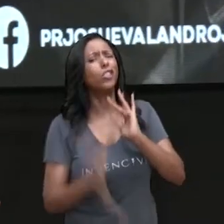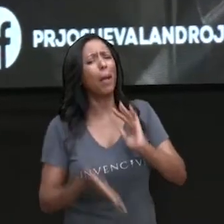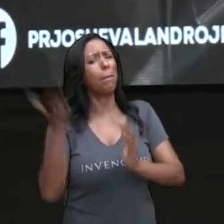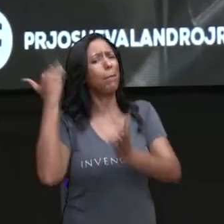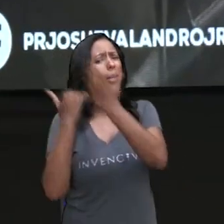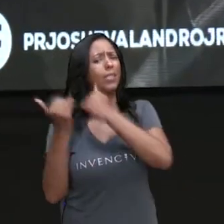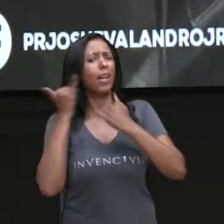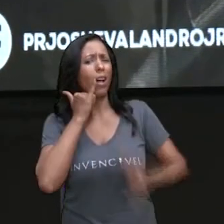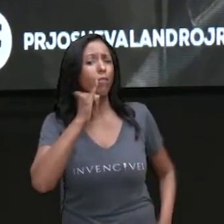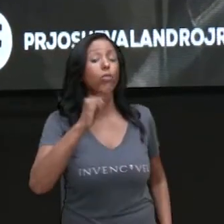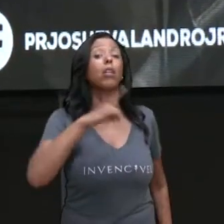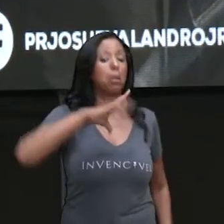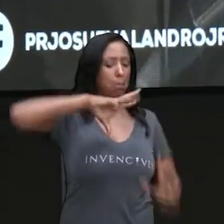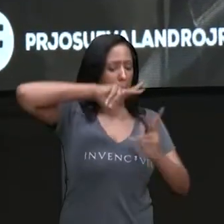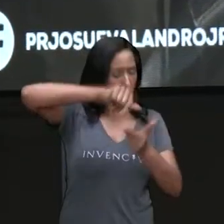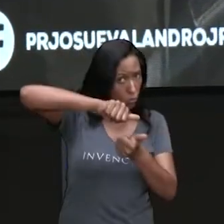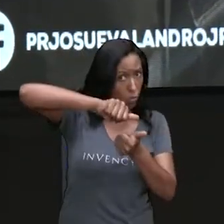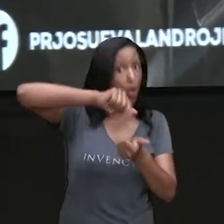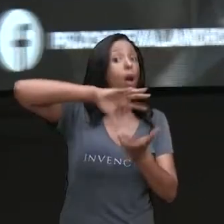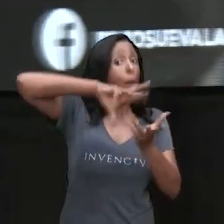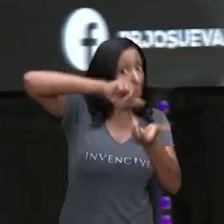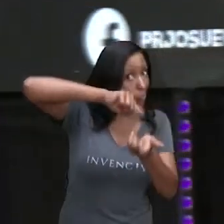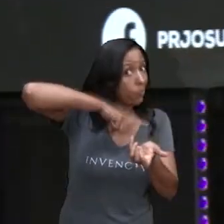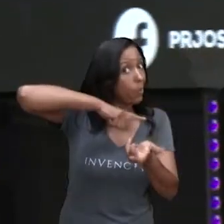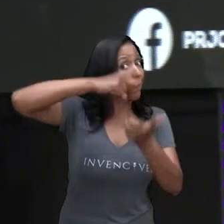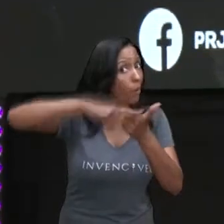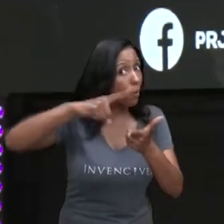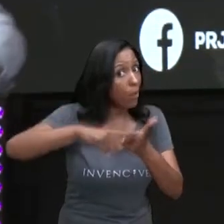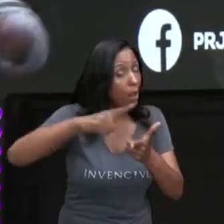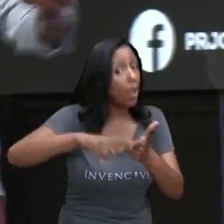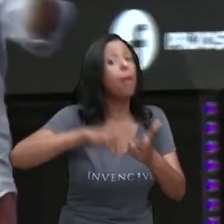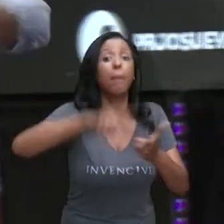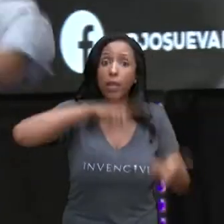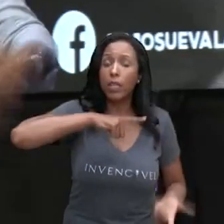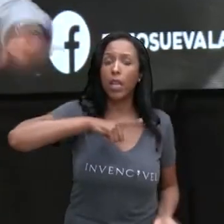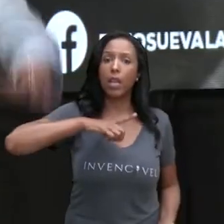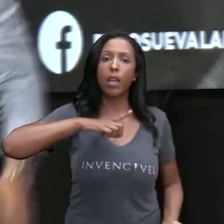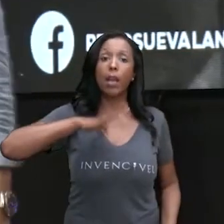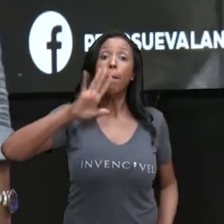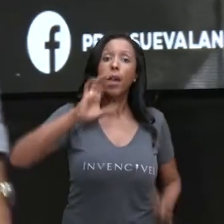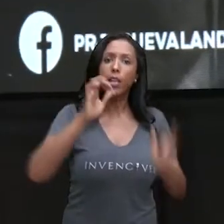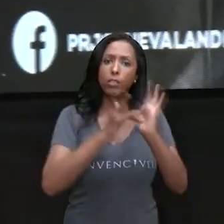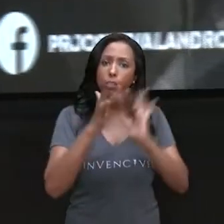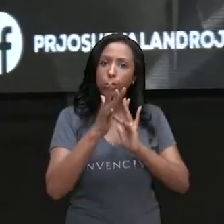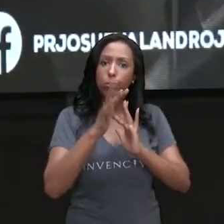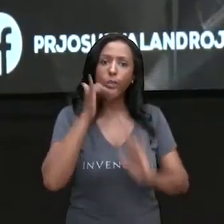busca Jesus e a tua vida vai ser uma flautinha. Não é assim, mas disse: em tudo que você passar, eu estou contigo.